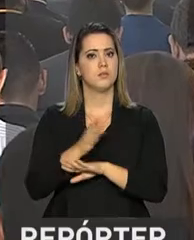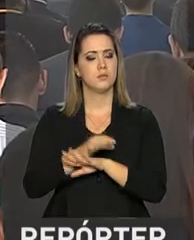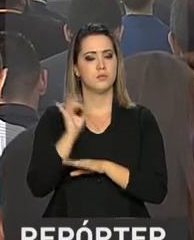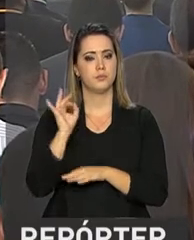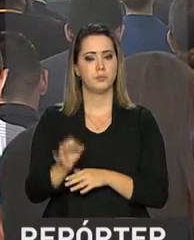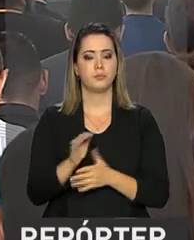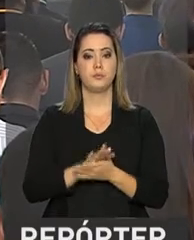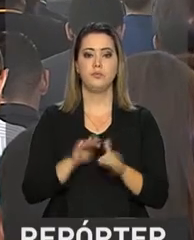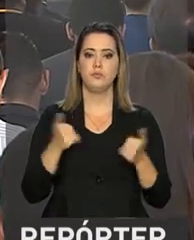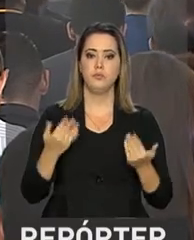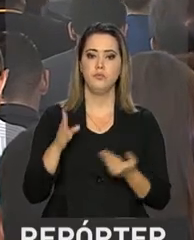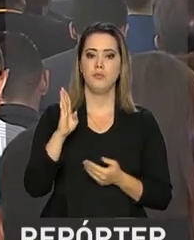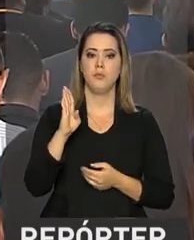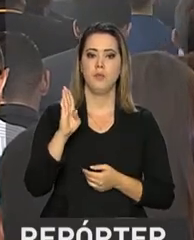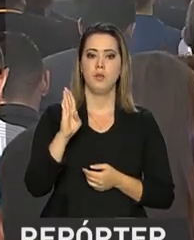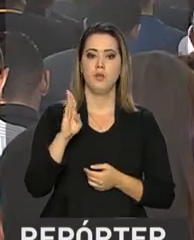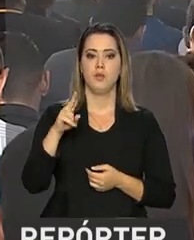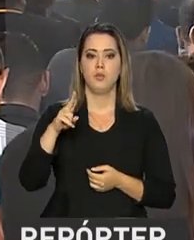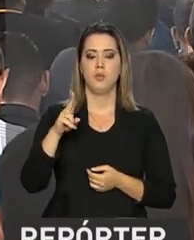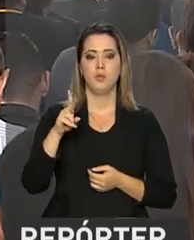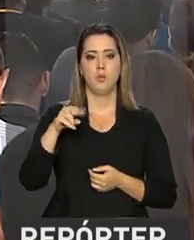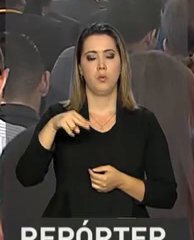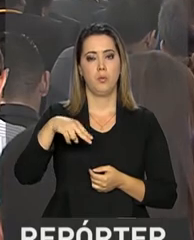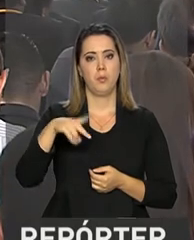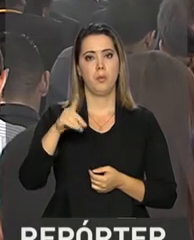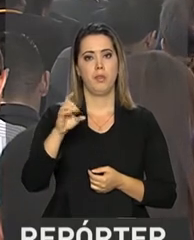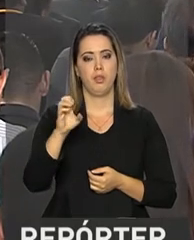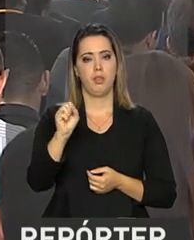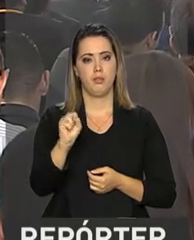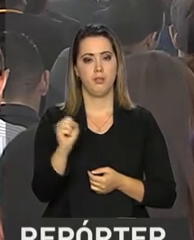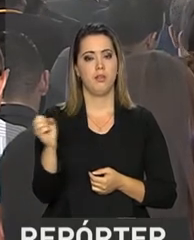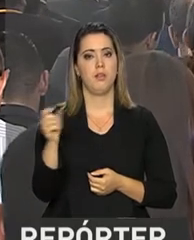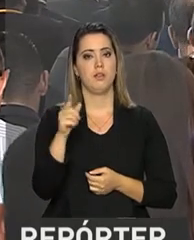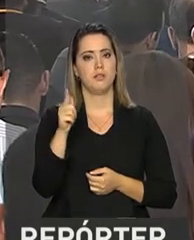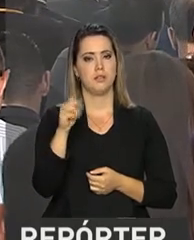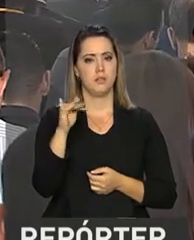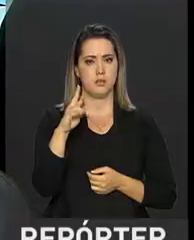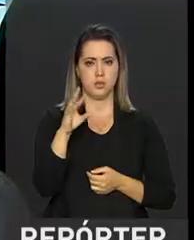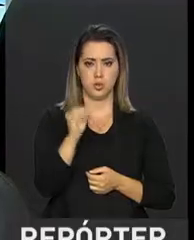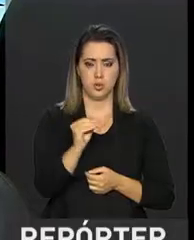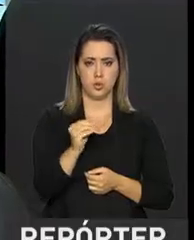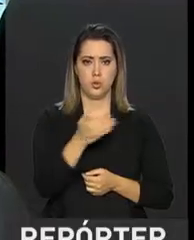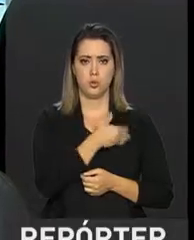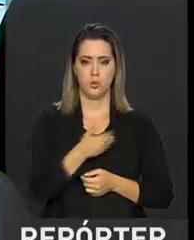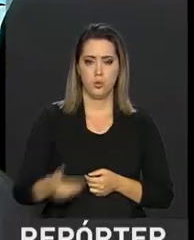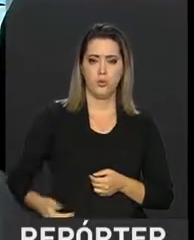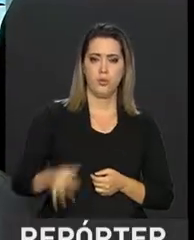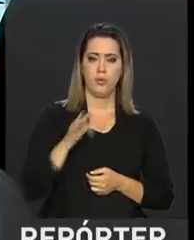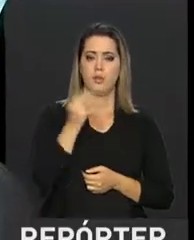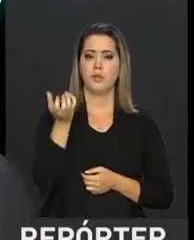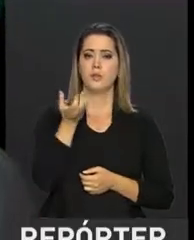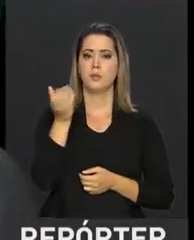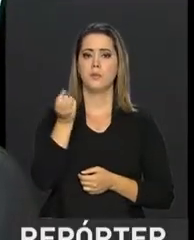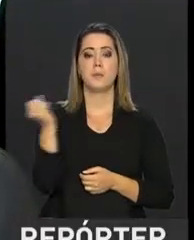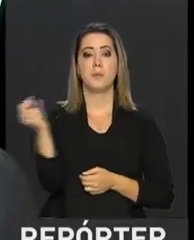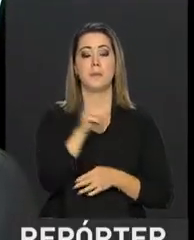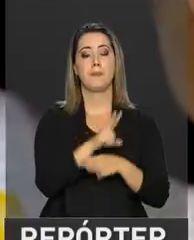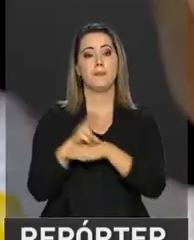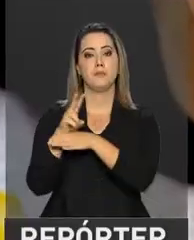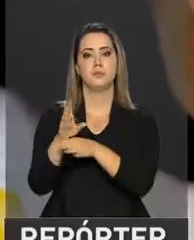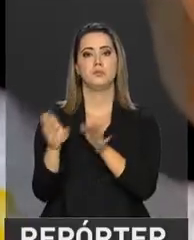com o bnds giro o governo espera que os novos financiamentos até agosto do ano que vem